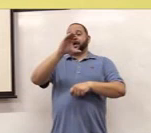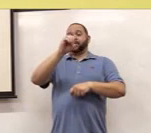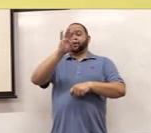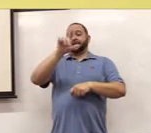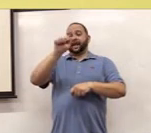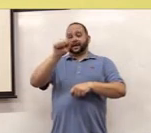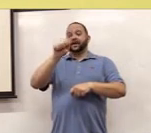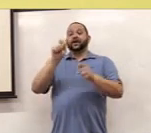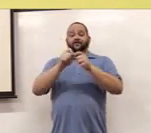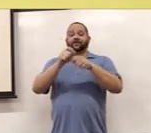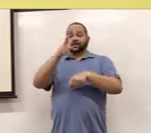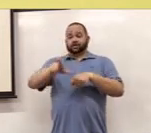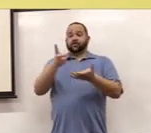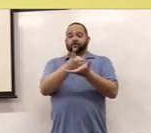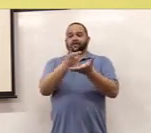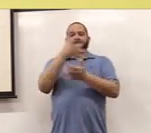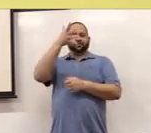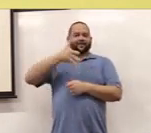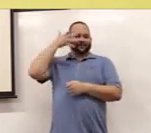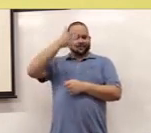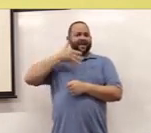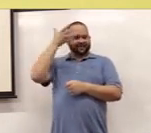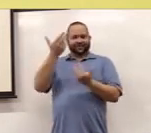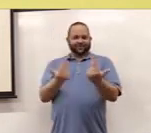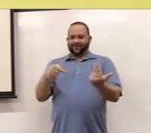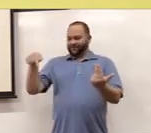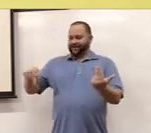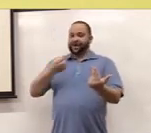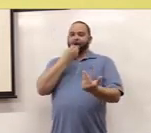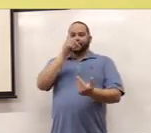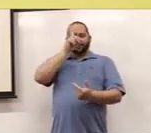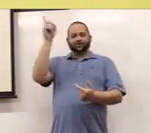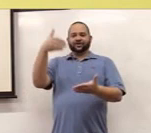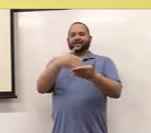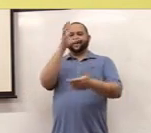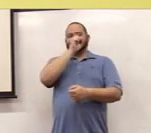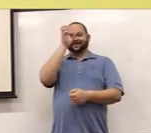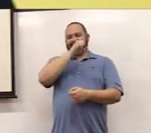espero encontrar todos vocês lá. Bom dia, muito obrigado e até a próxima.